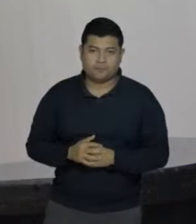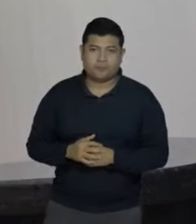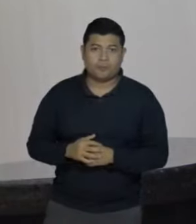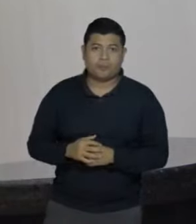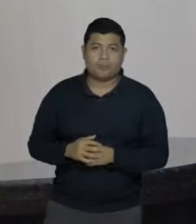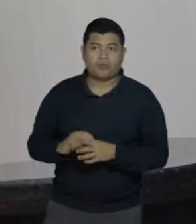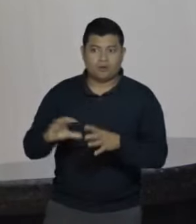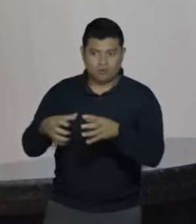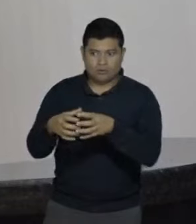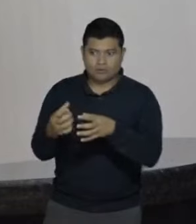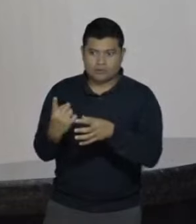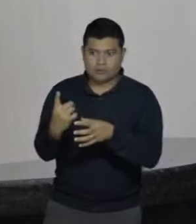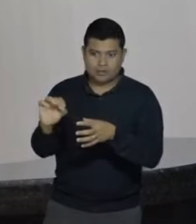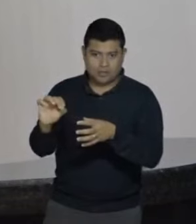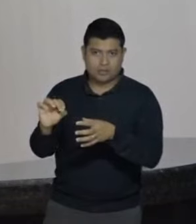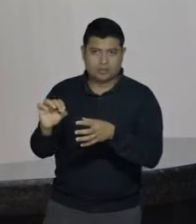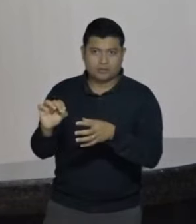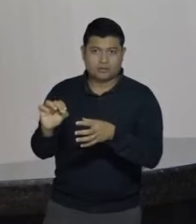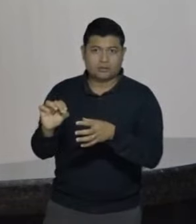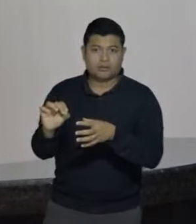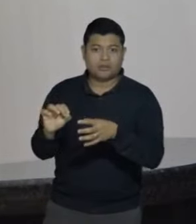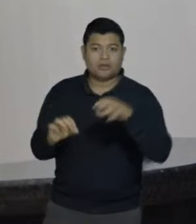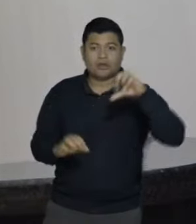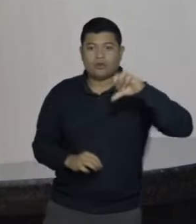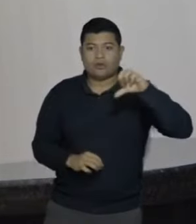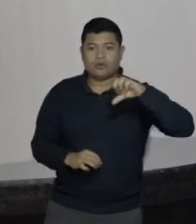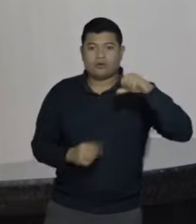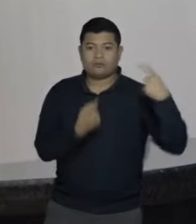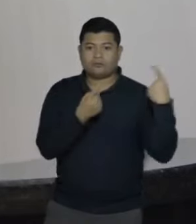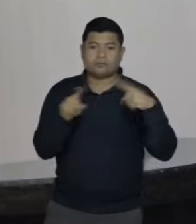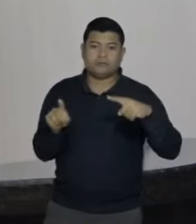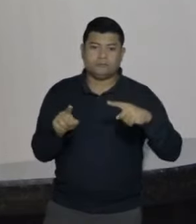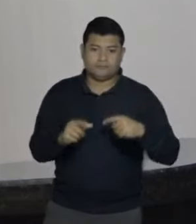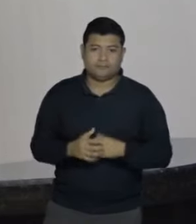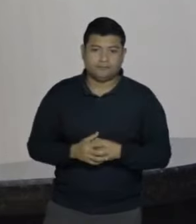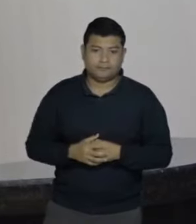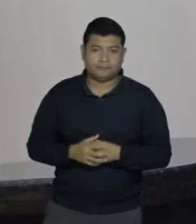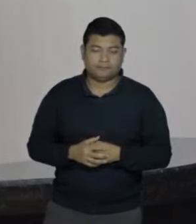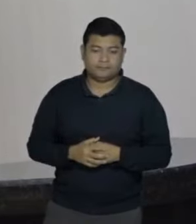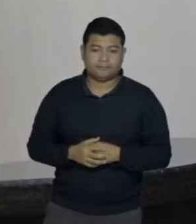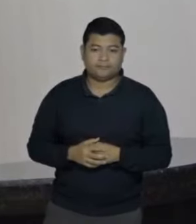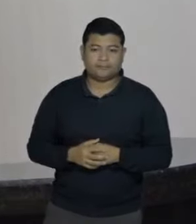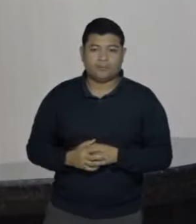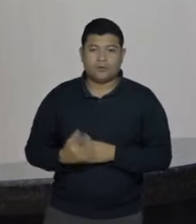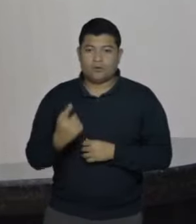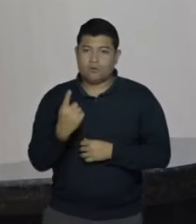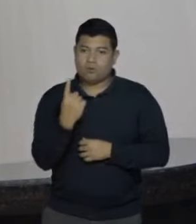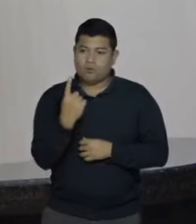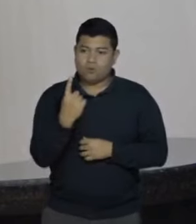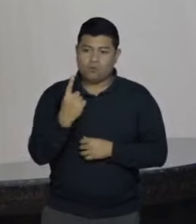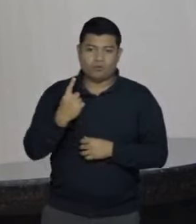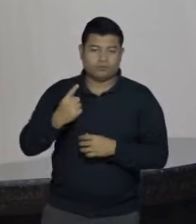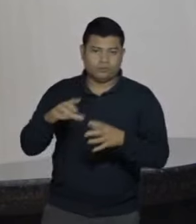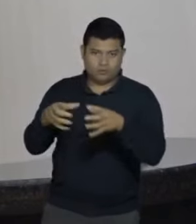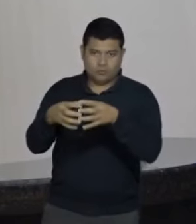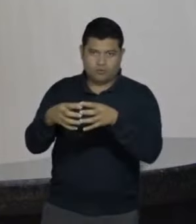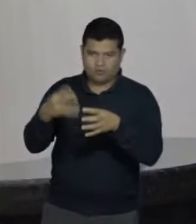de 10 pessoas e um em cada quatro pessoas